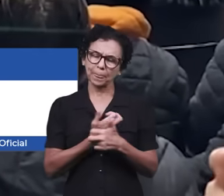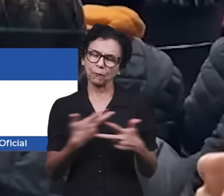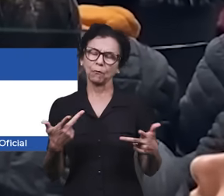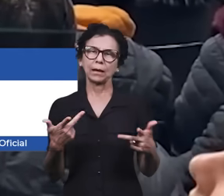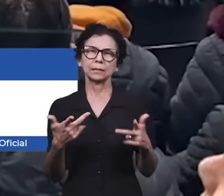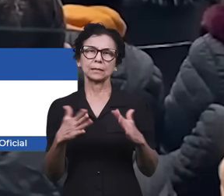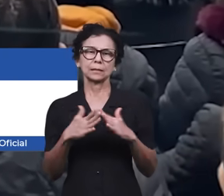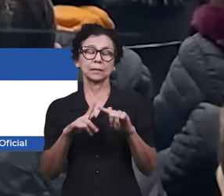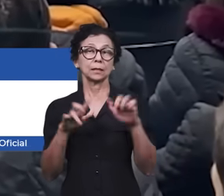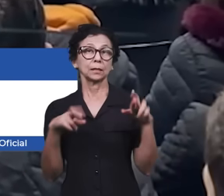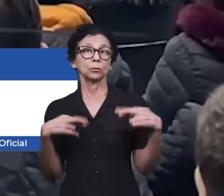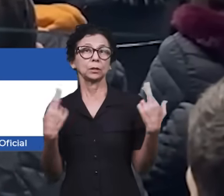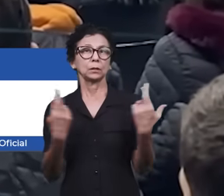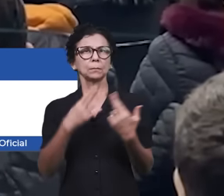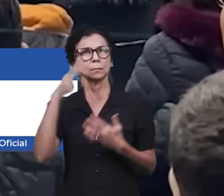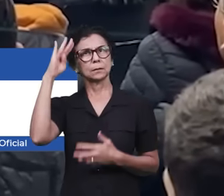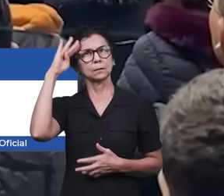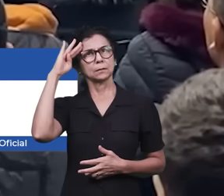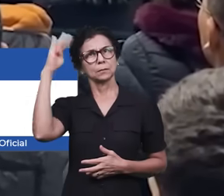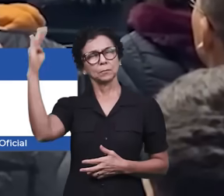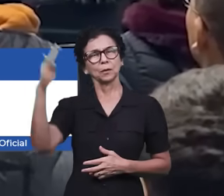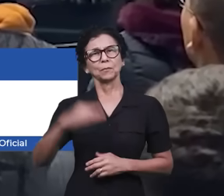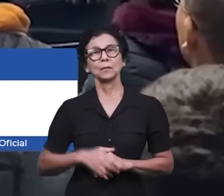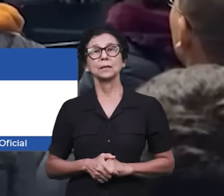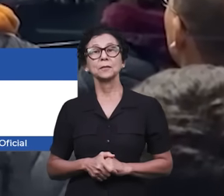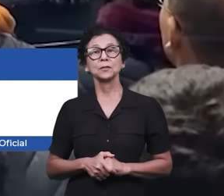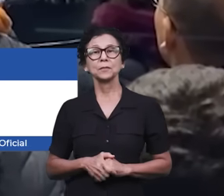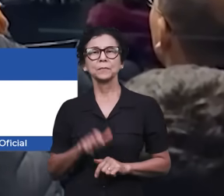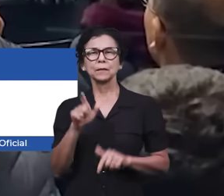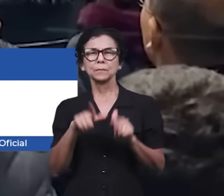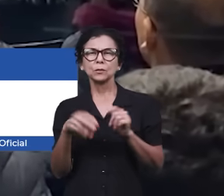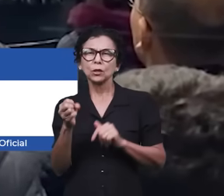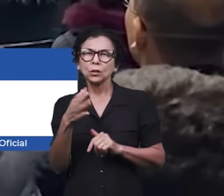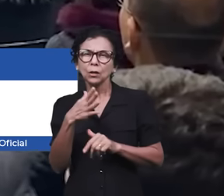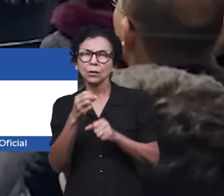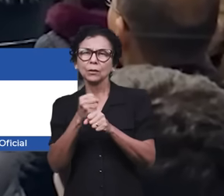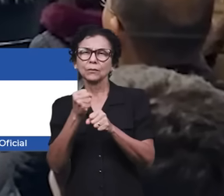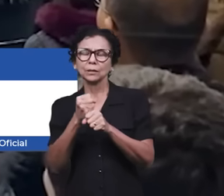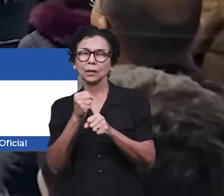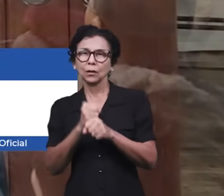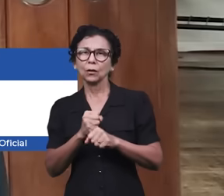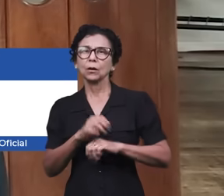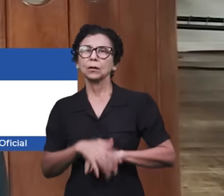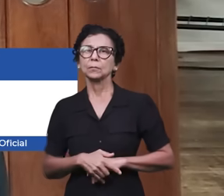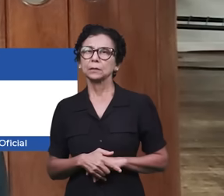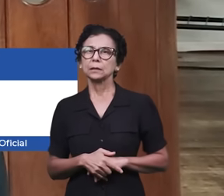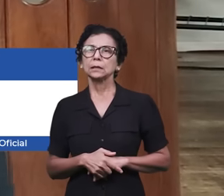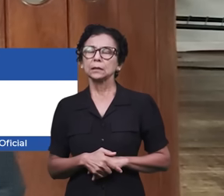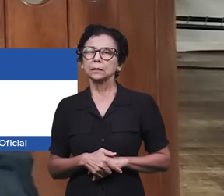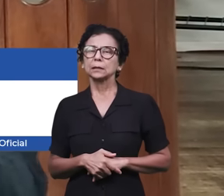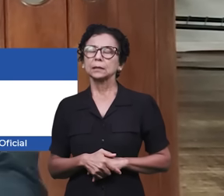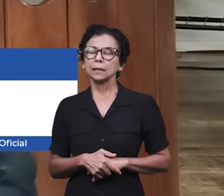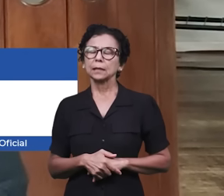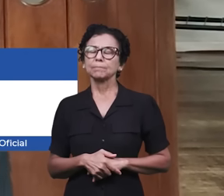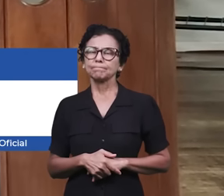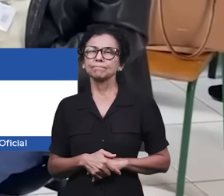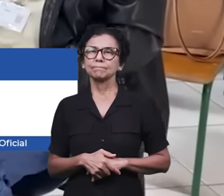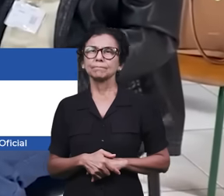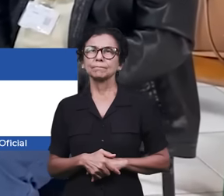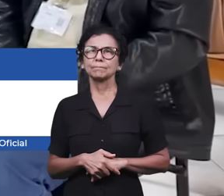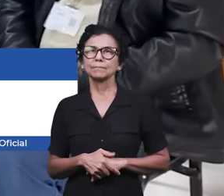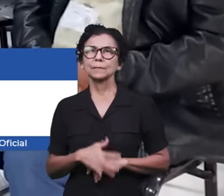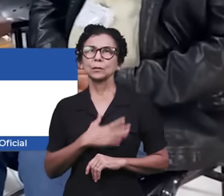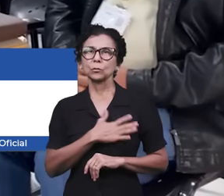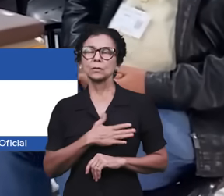igrejas reunidas e principalmente os irmãos novos convertidos têm sido edificados com a palavra do Senhor e com os ensinamentos no dia de hoje.